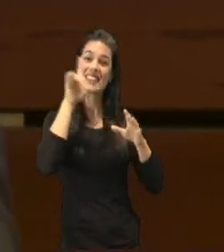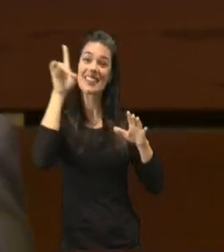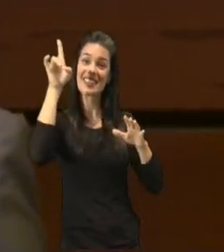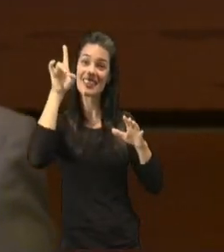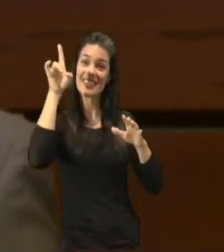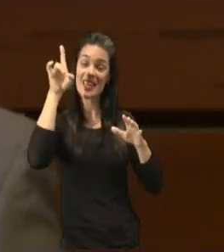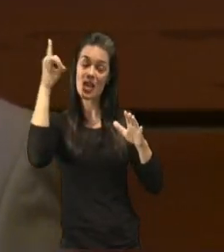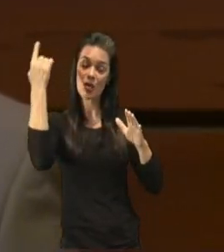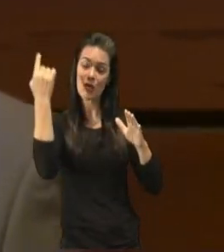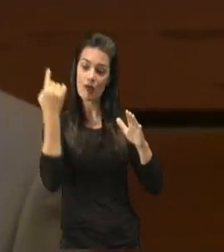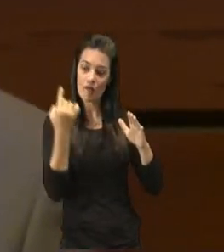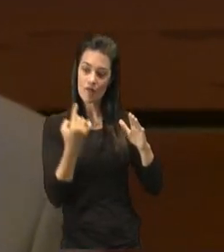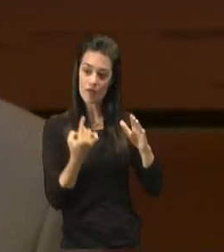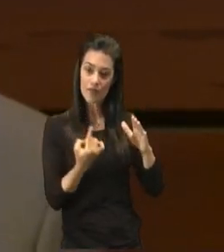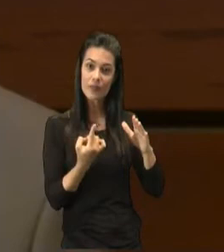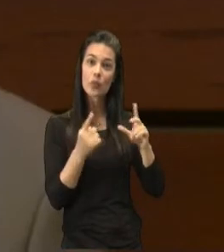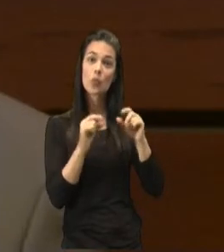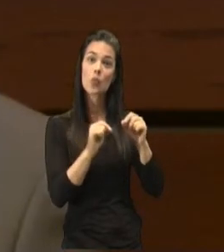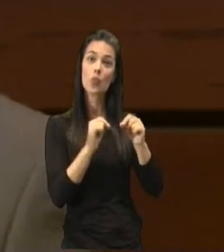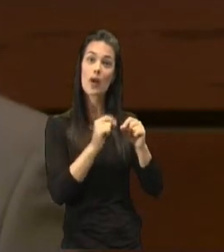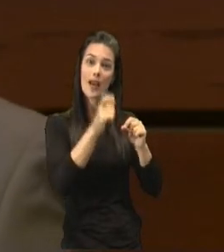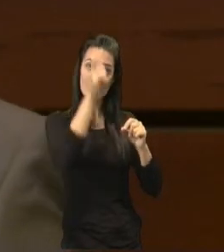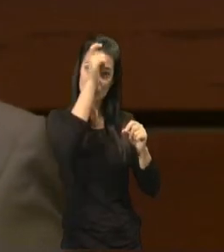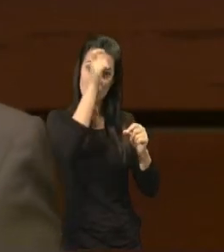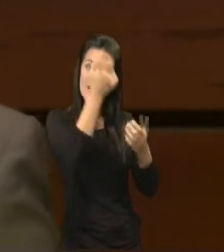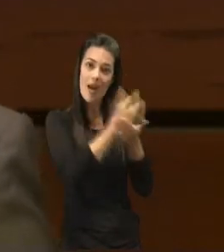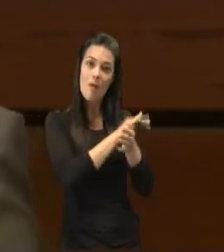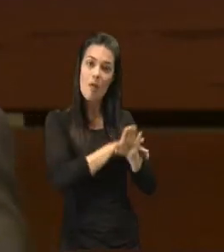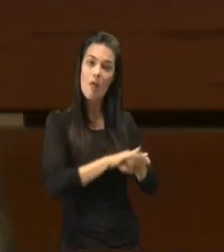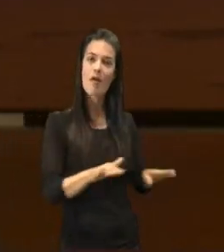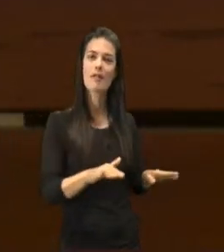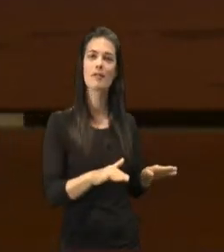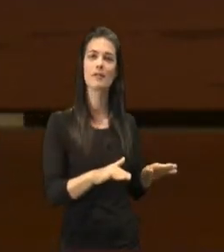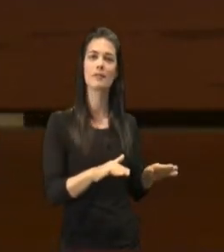para destruir as obras do mal.